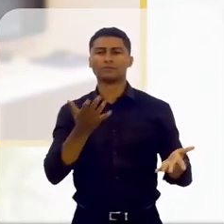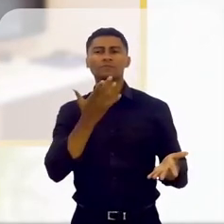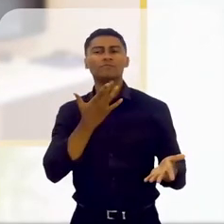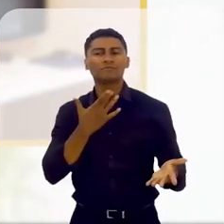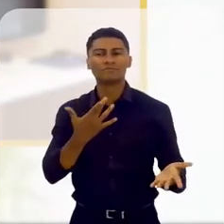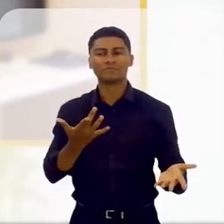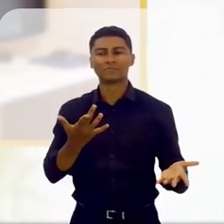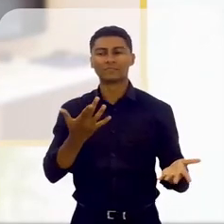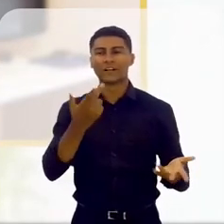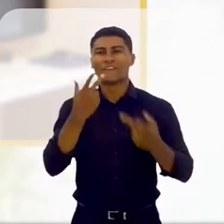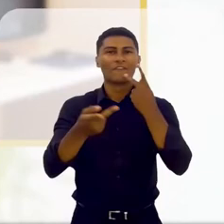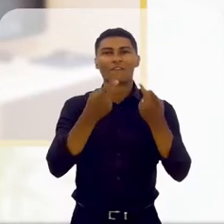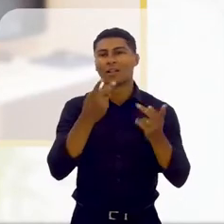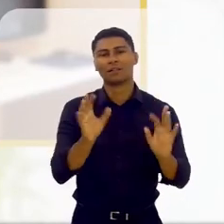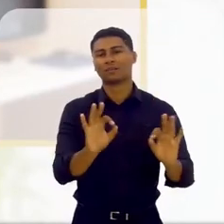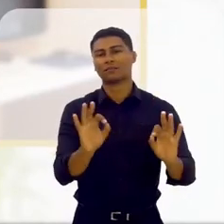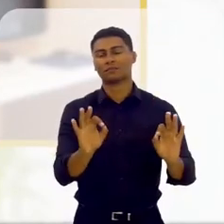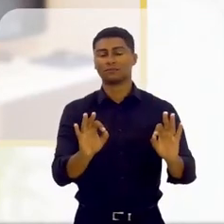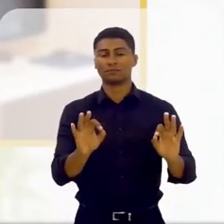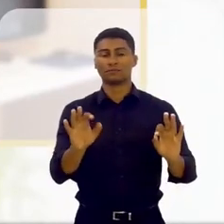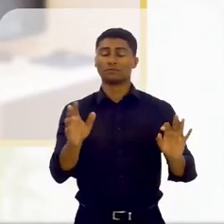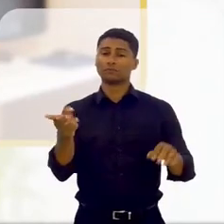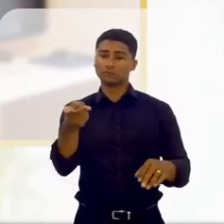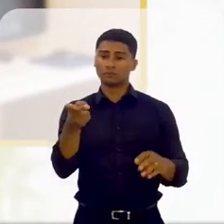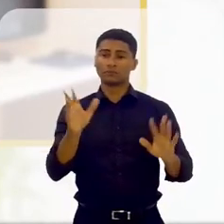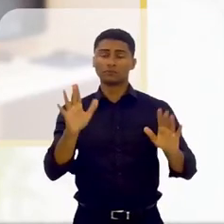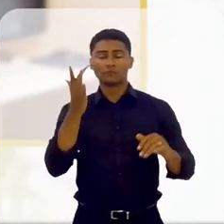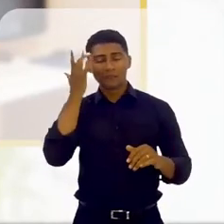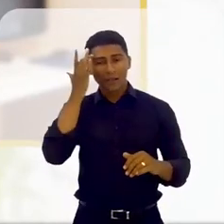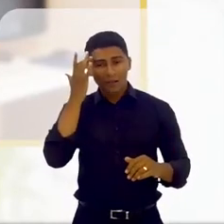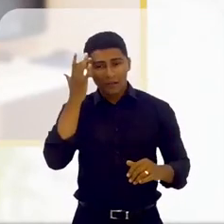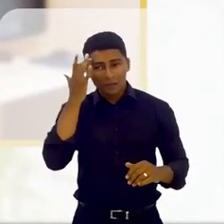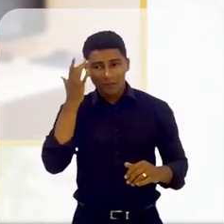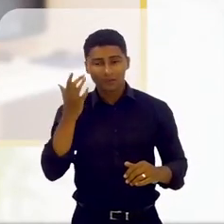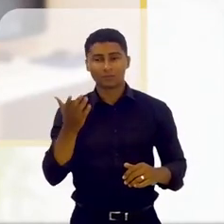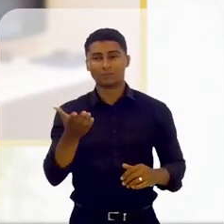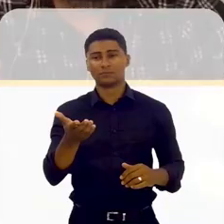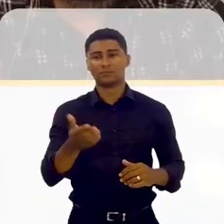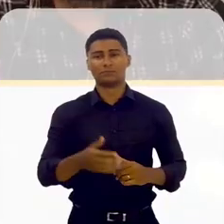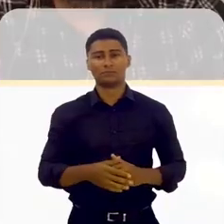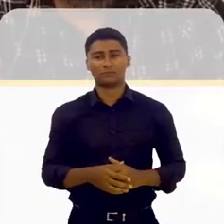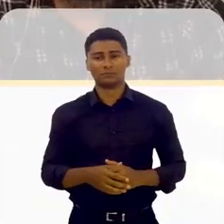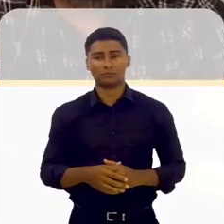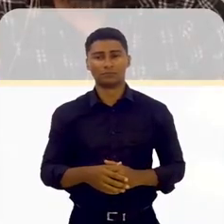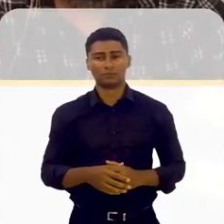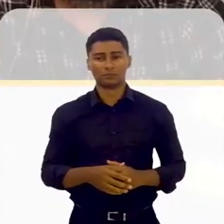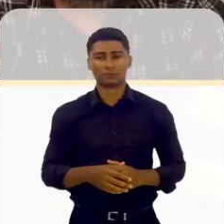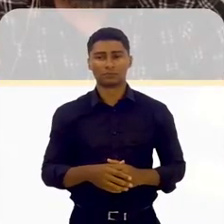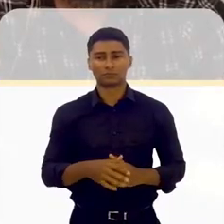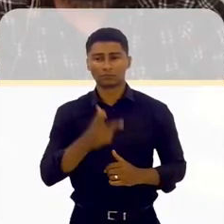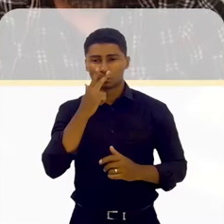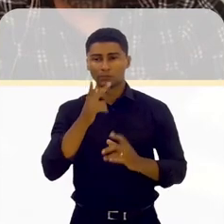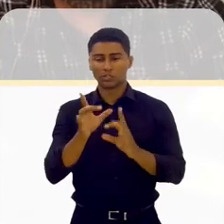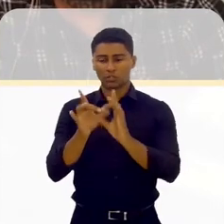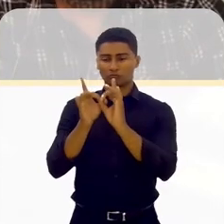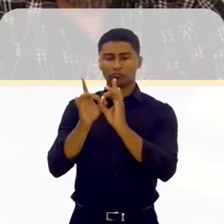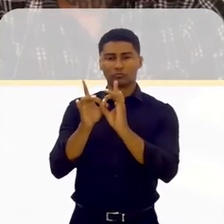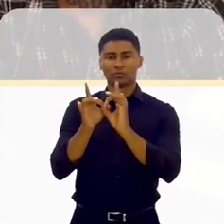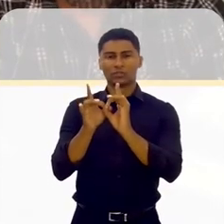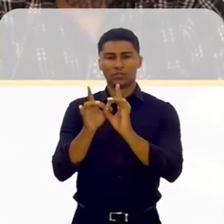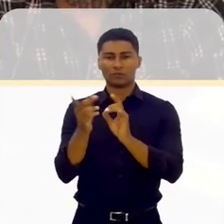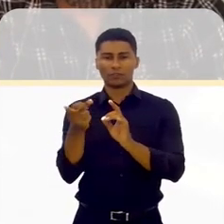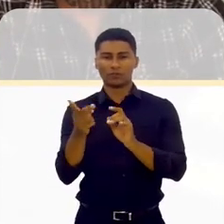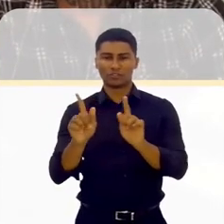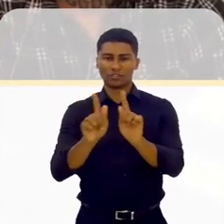falar não, porque eu não quero ficar influenciando vocês. Aqui vocês atribuem essa ligação, além